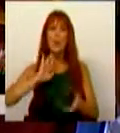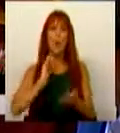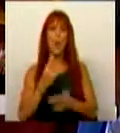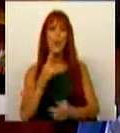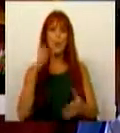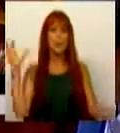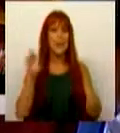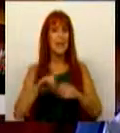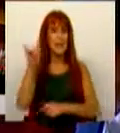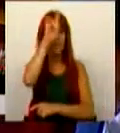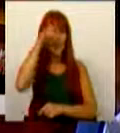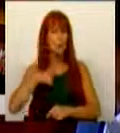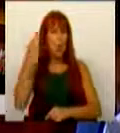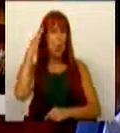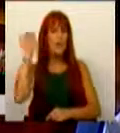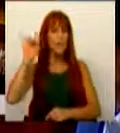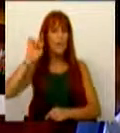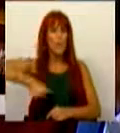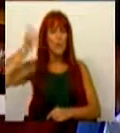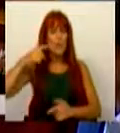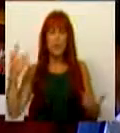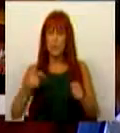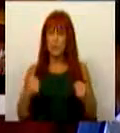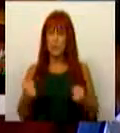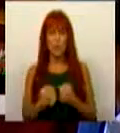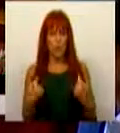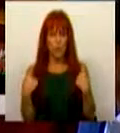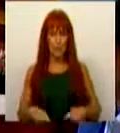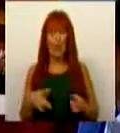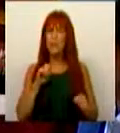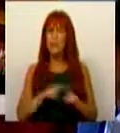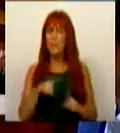tem a ver com uma questão que julgo essencial e que é, aliás, um desafio, mas